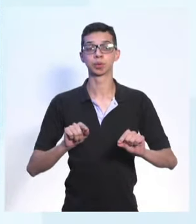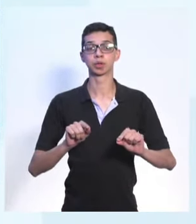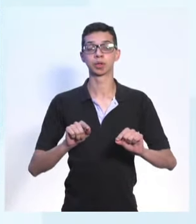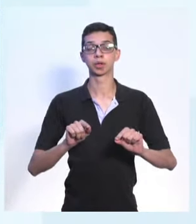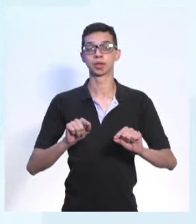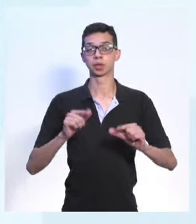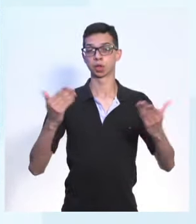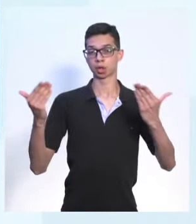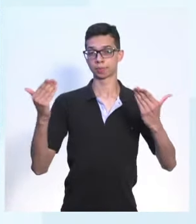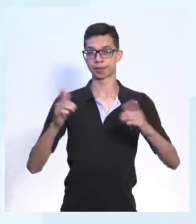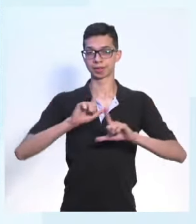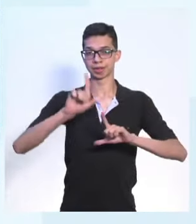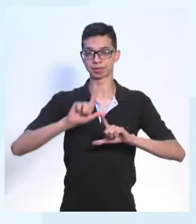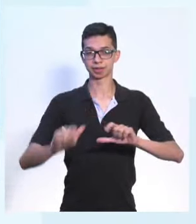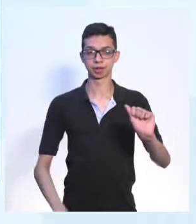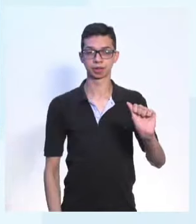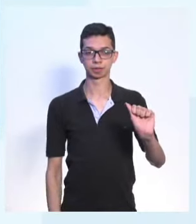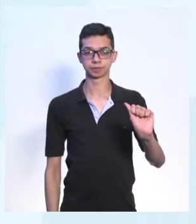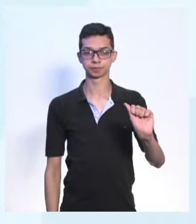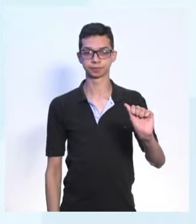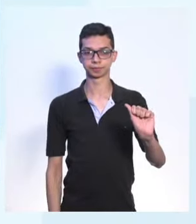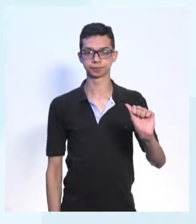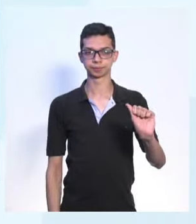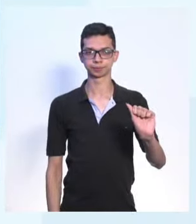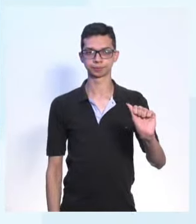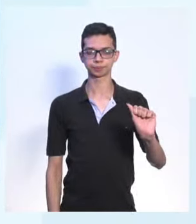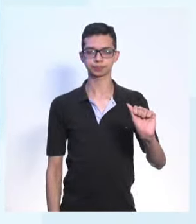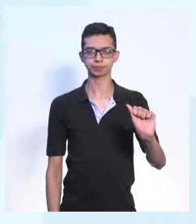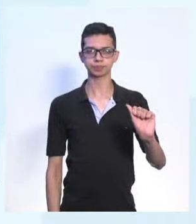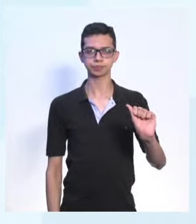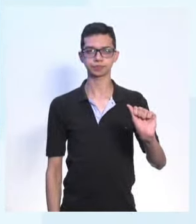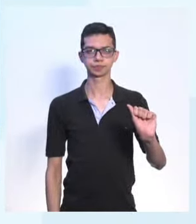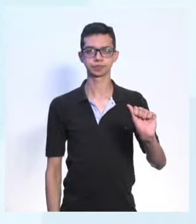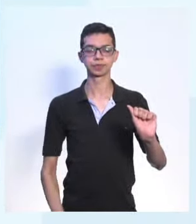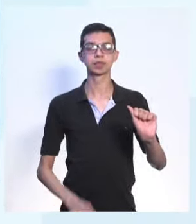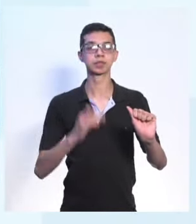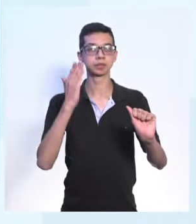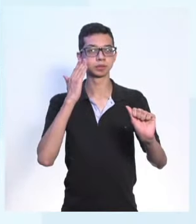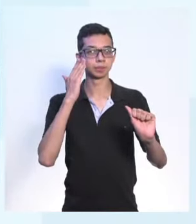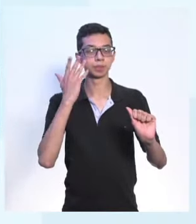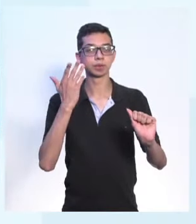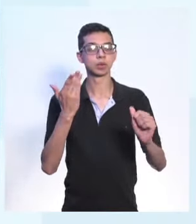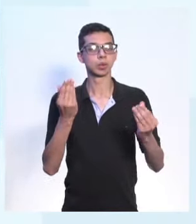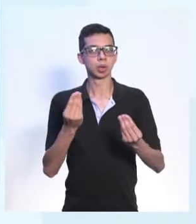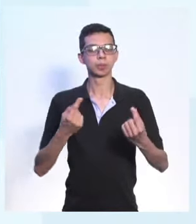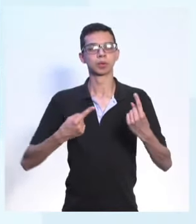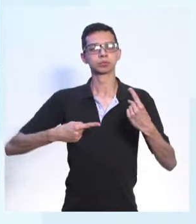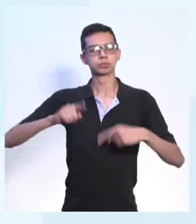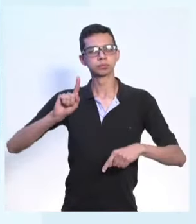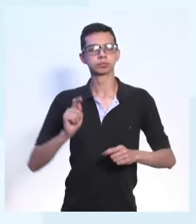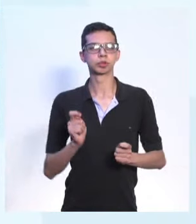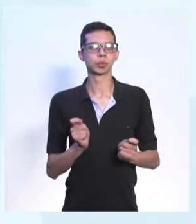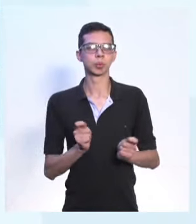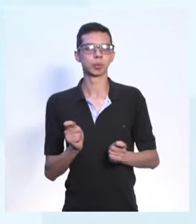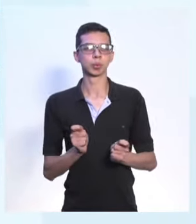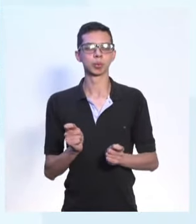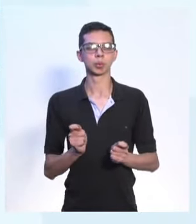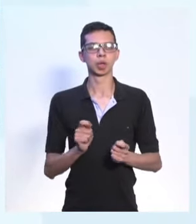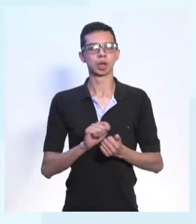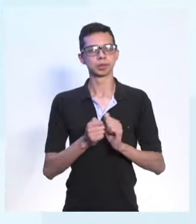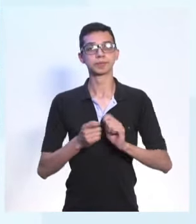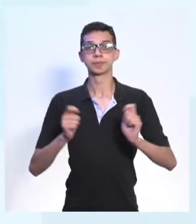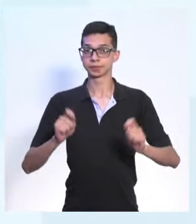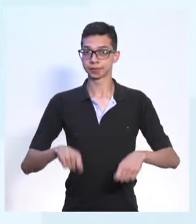A. To deal with something successfully. Lidar com algo de forma bem sucedida. Number three,